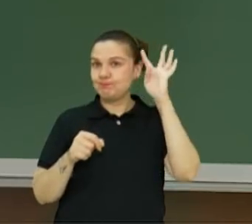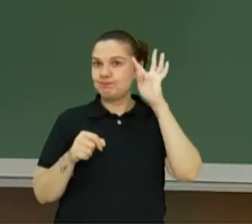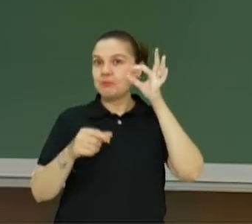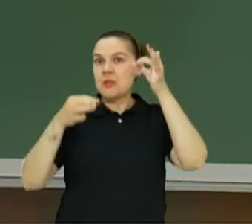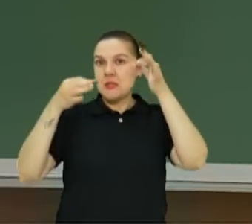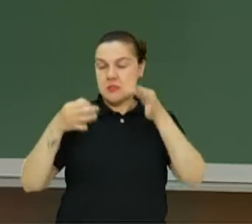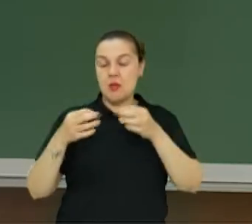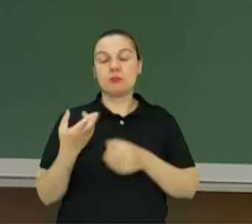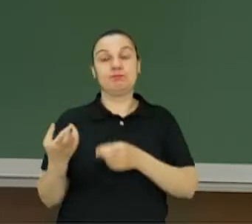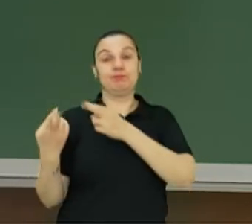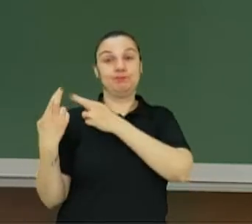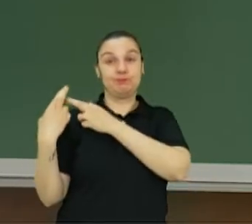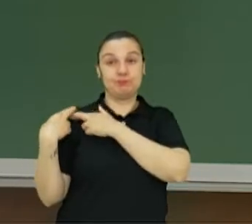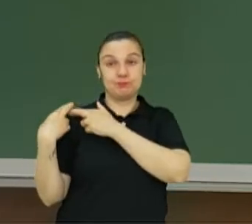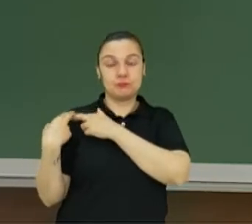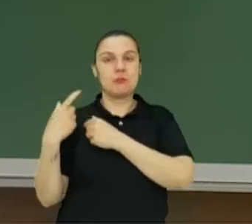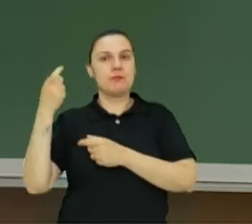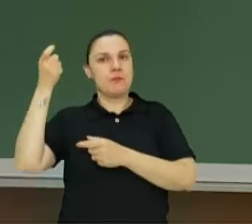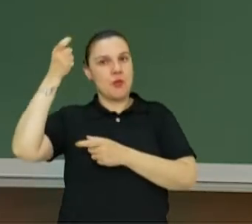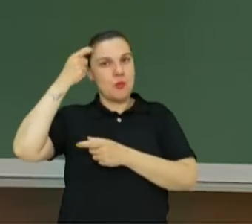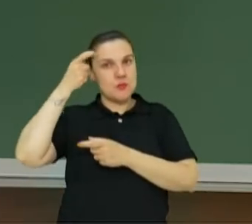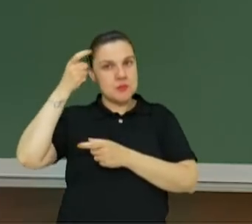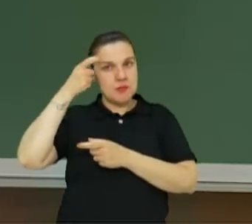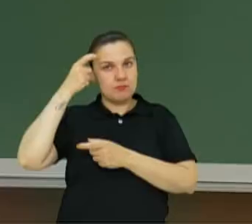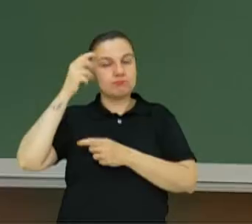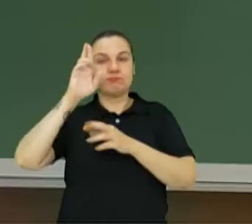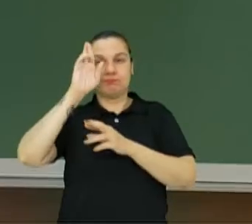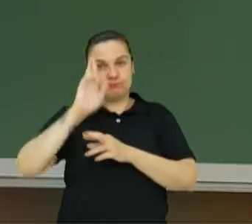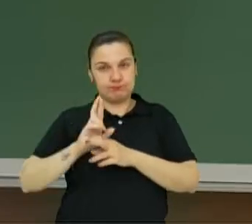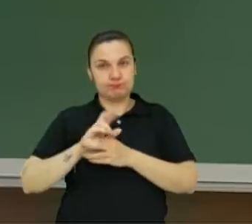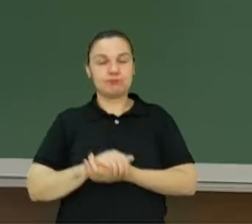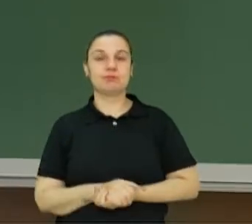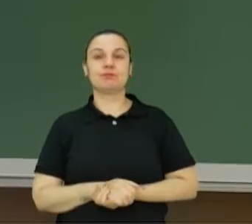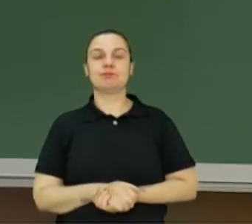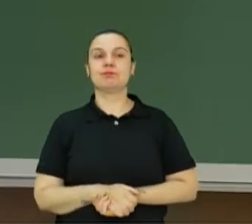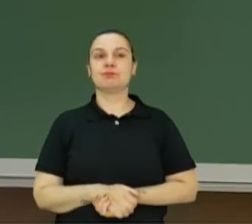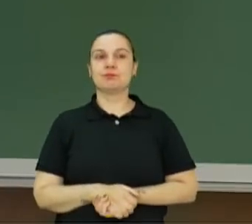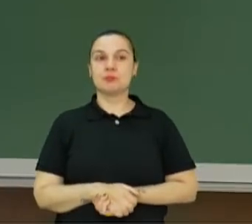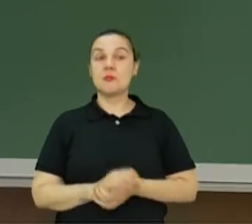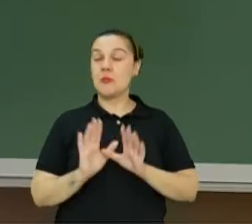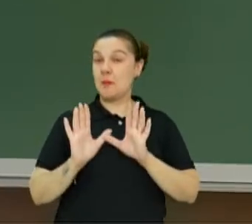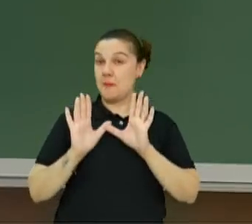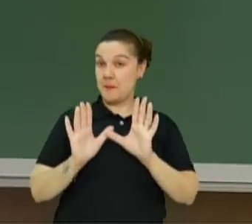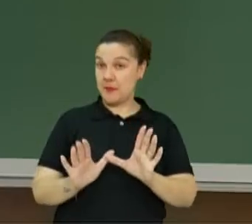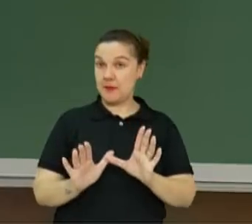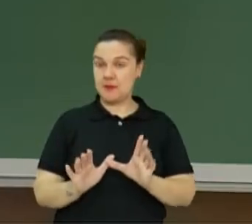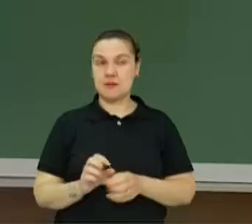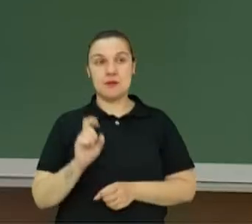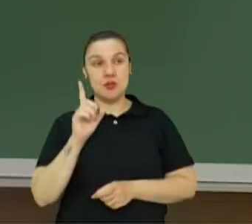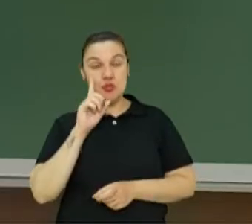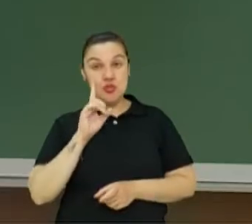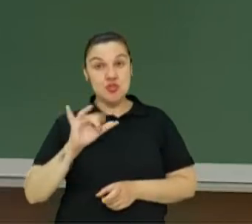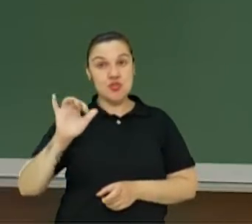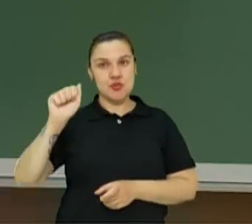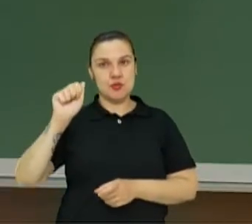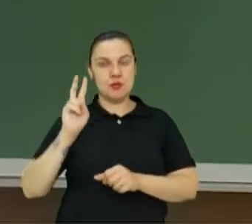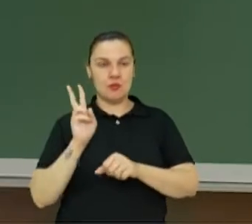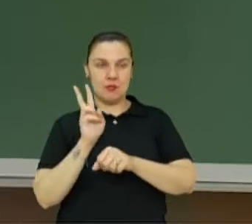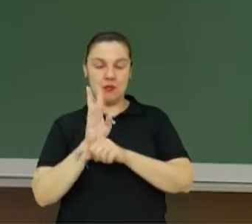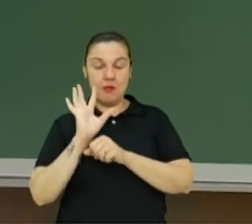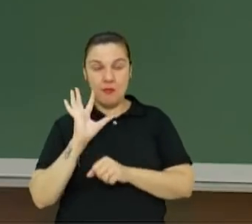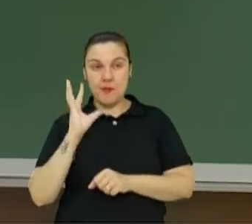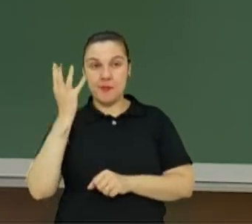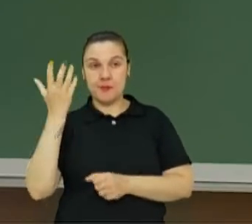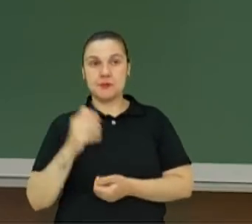né? Exige responsabilidade, maturidade, consciência, certo? Mas, né, o dia que for acontecer,